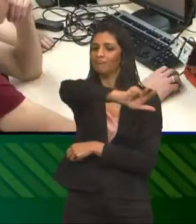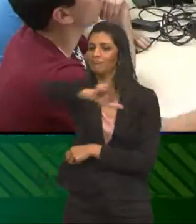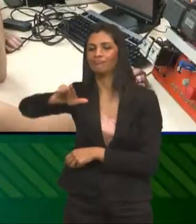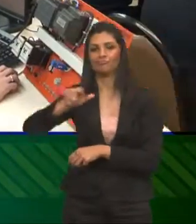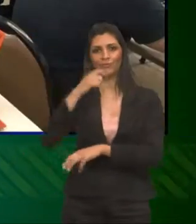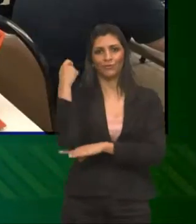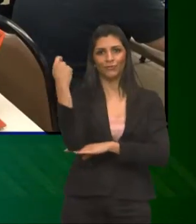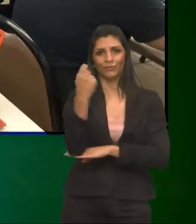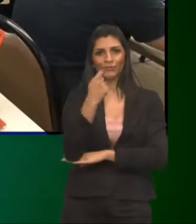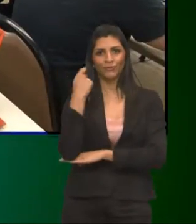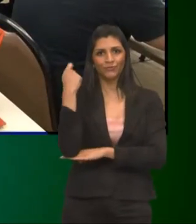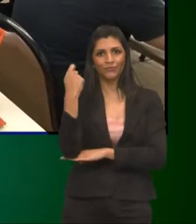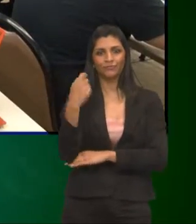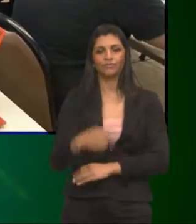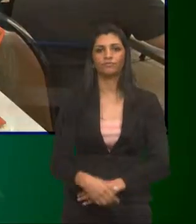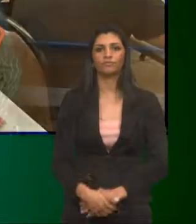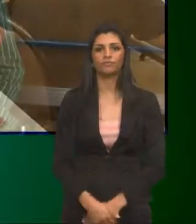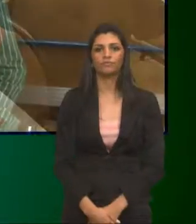estado.